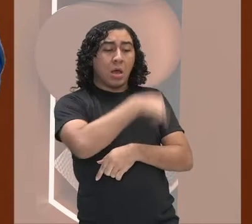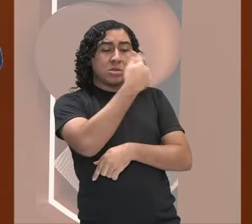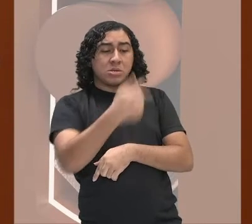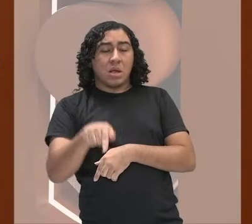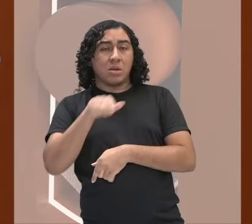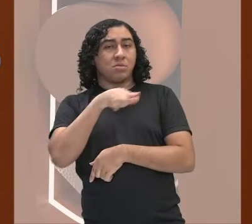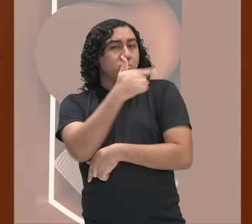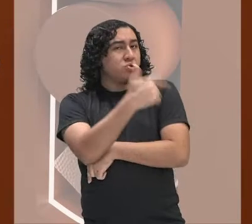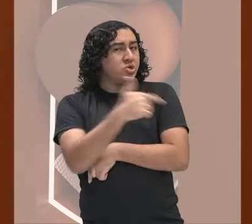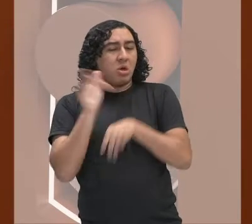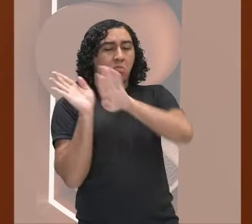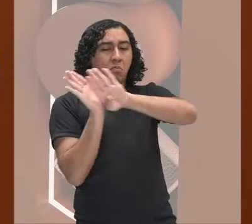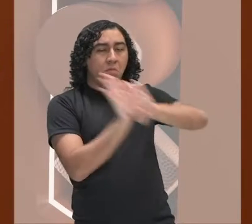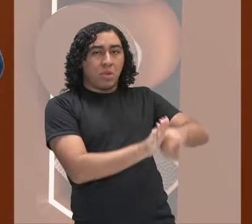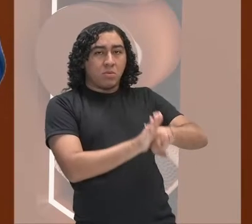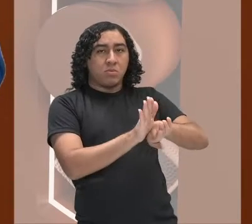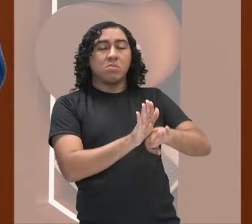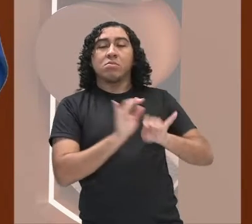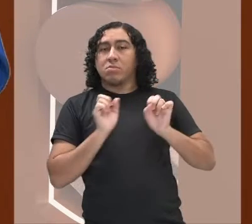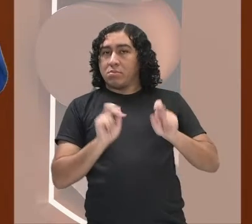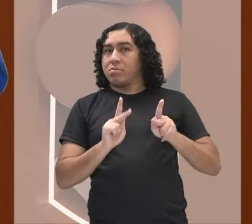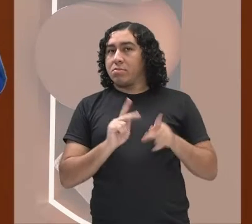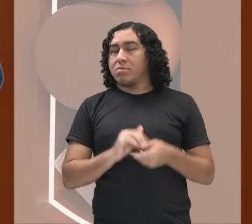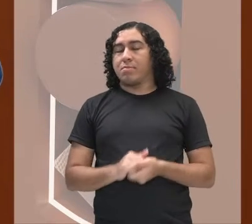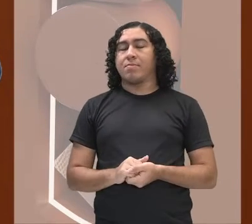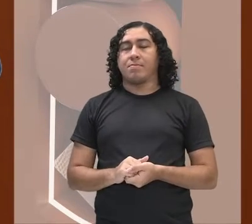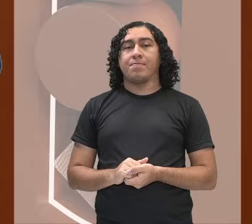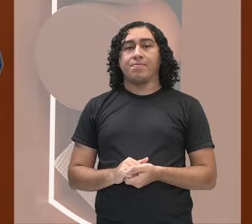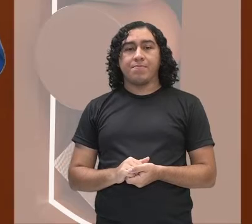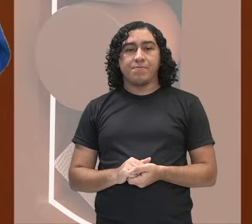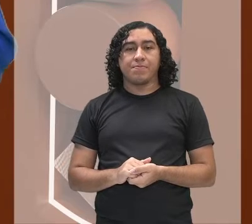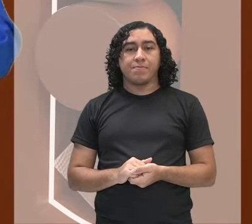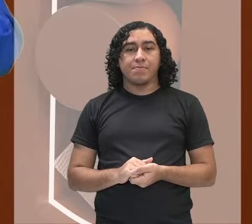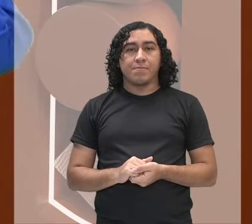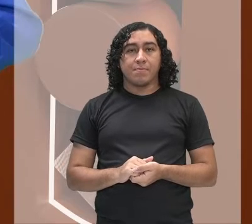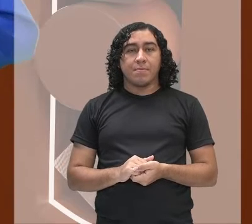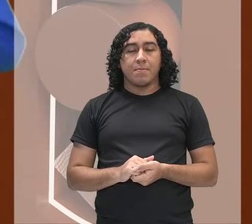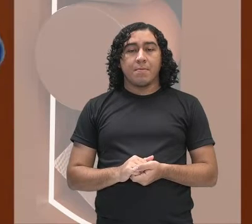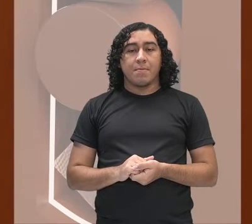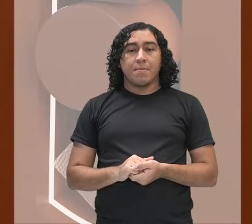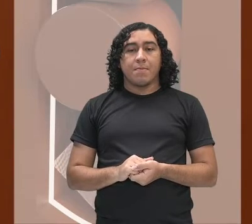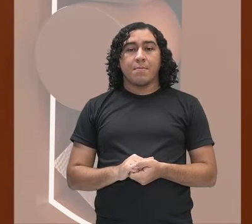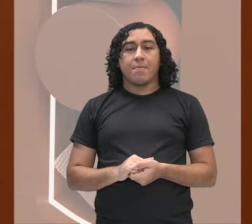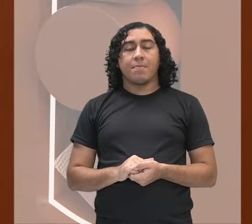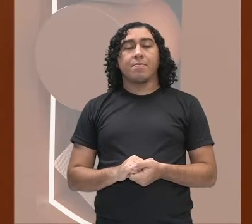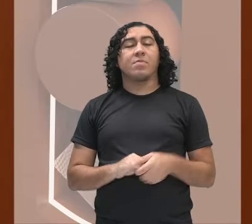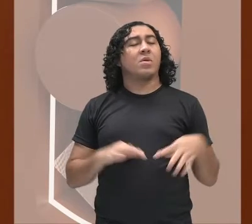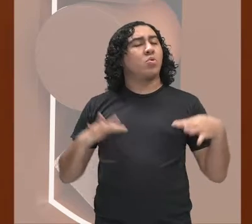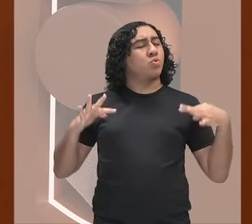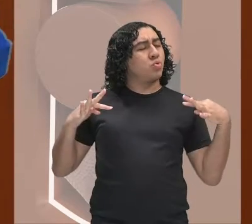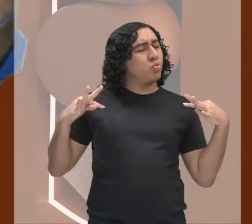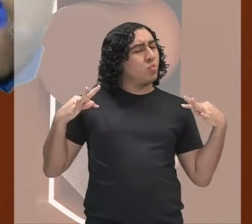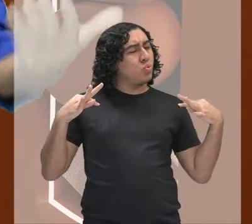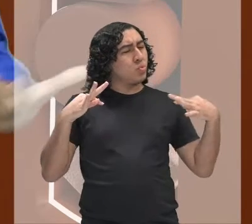Portugal aqui na colônia, certo? No Brasil. Muito bem. Então, todas essas questões